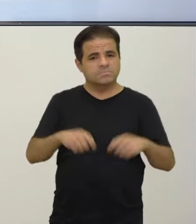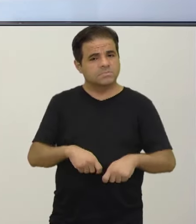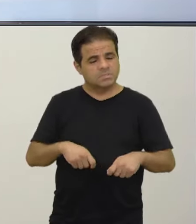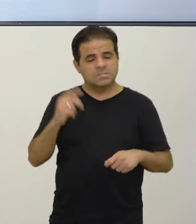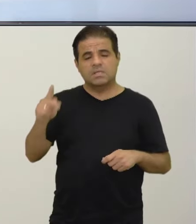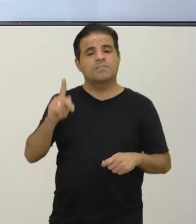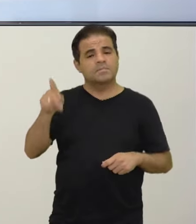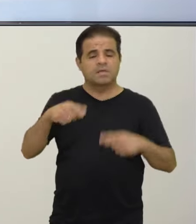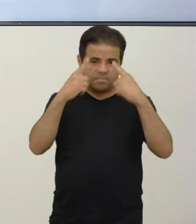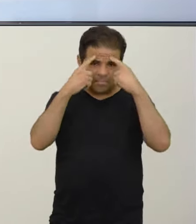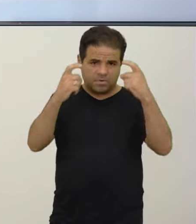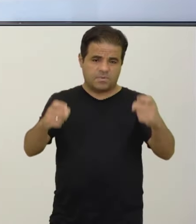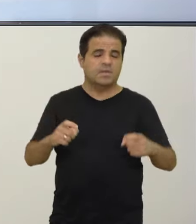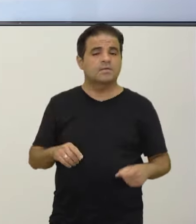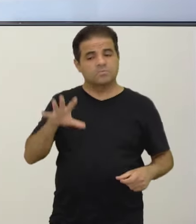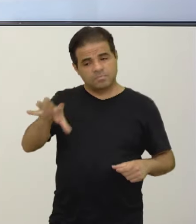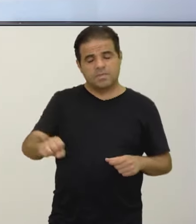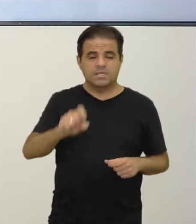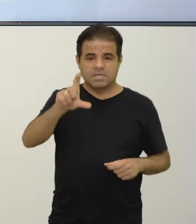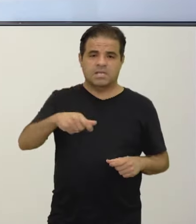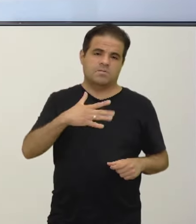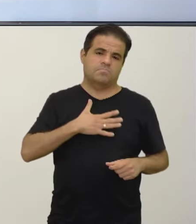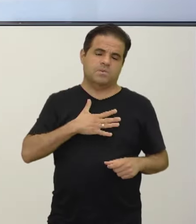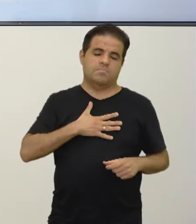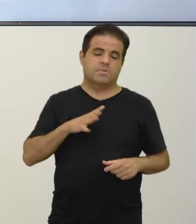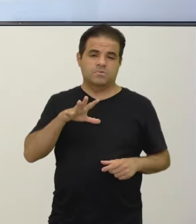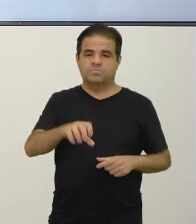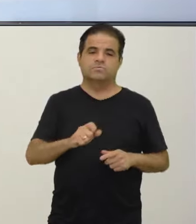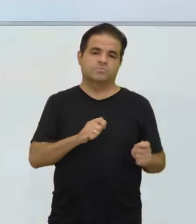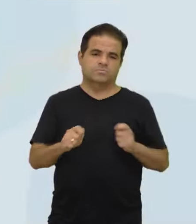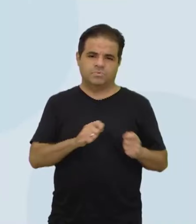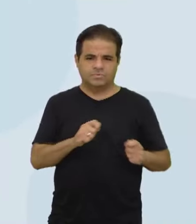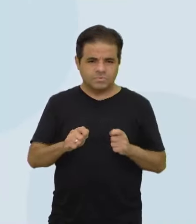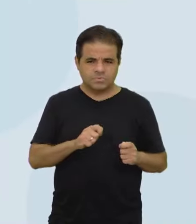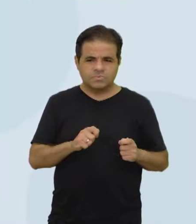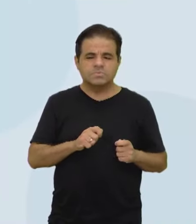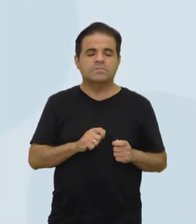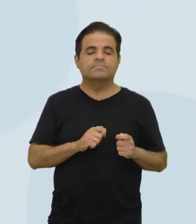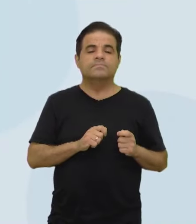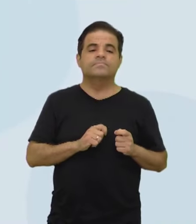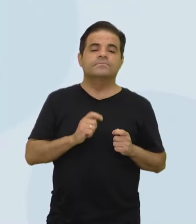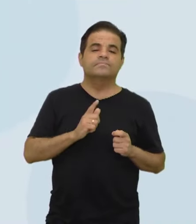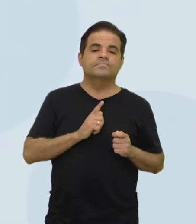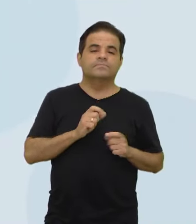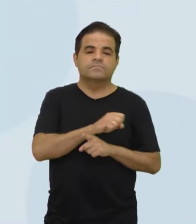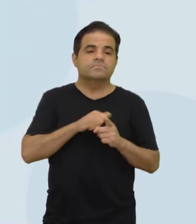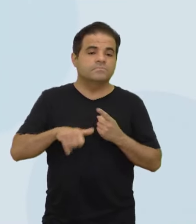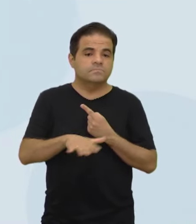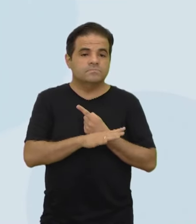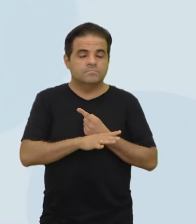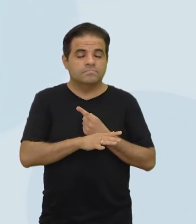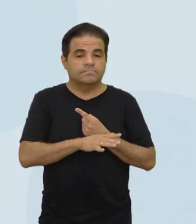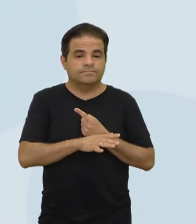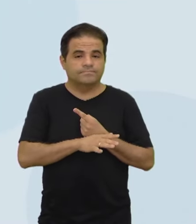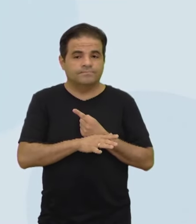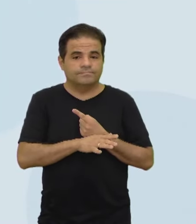mas é uma violência porque eu também estou pegando esse cartão para mim, assumindo o controle. E a gente tem a violência social, que